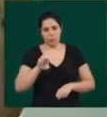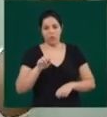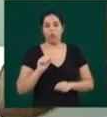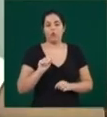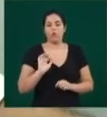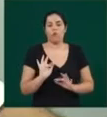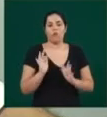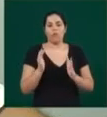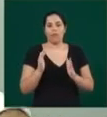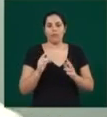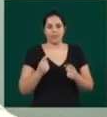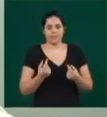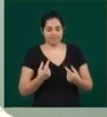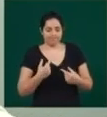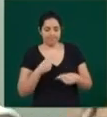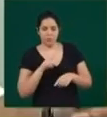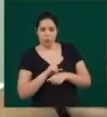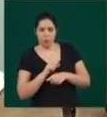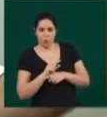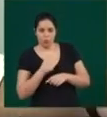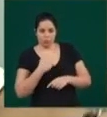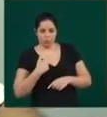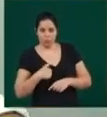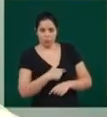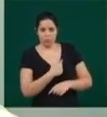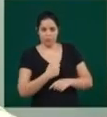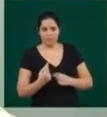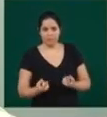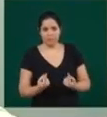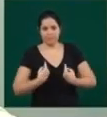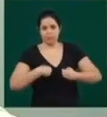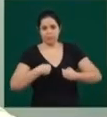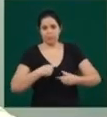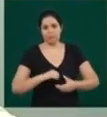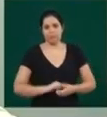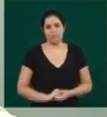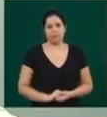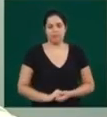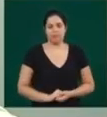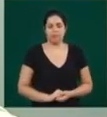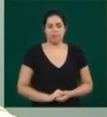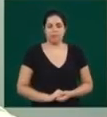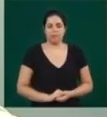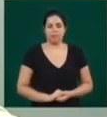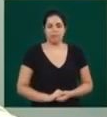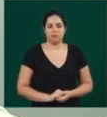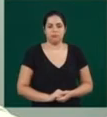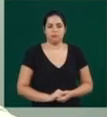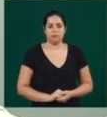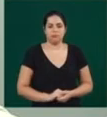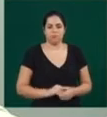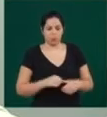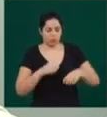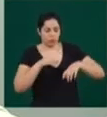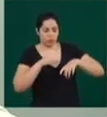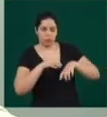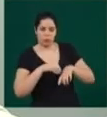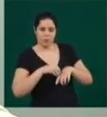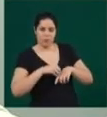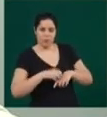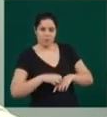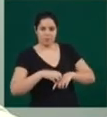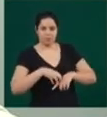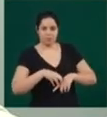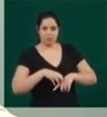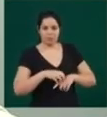defesa, ataca o próprio organismo. Em específico, ataca as articulações. Então, inflama essa membrana interna da articulação. E